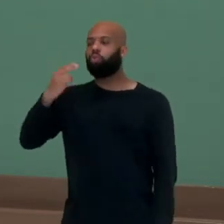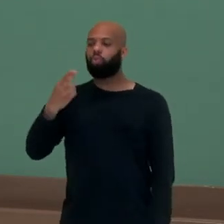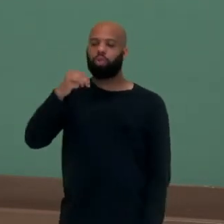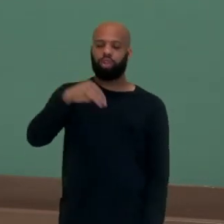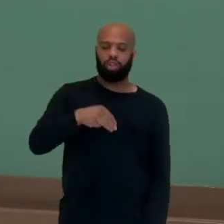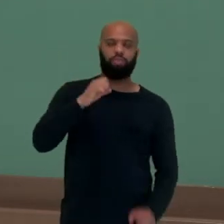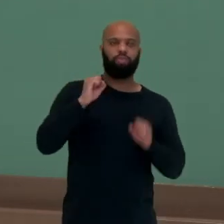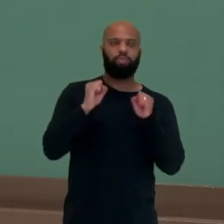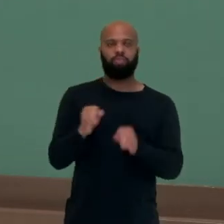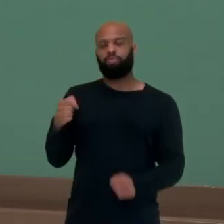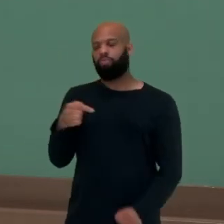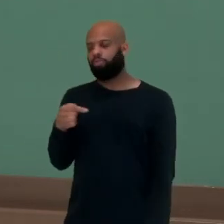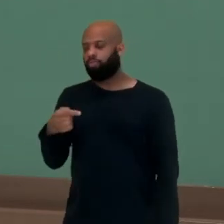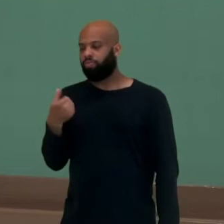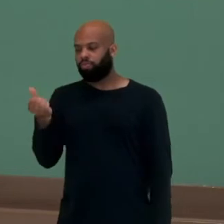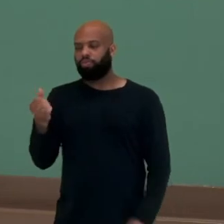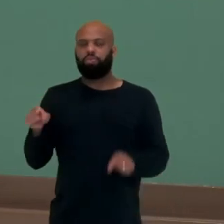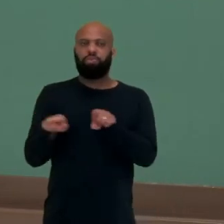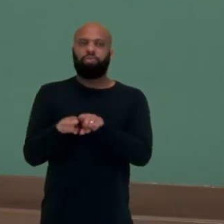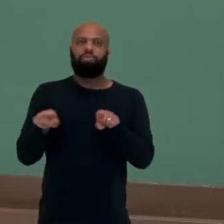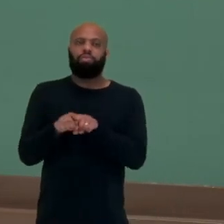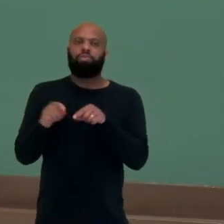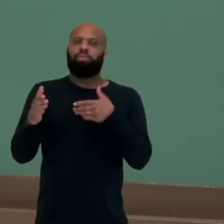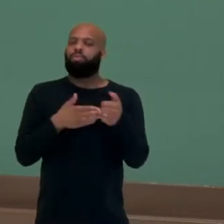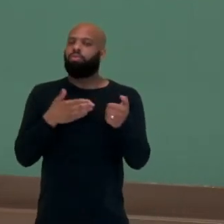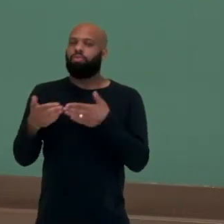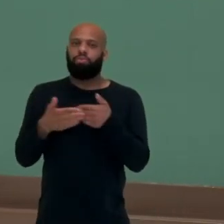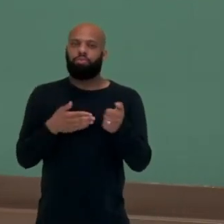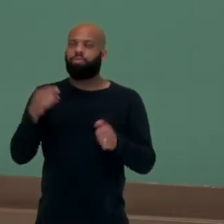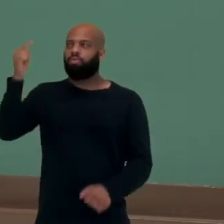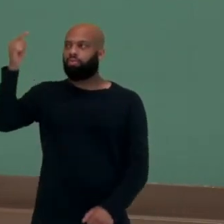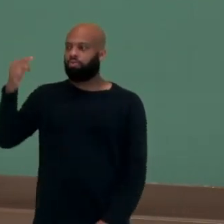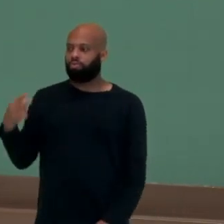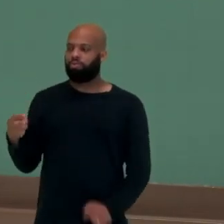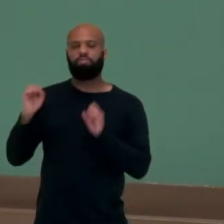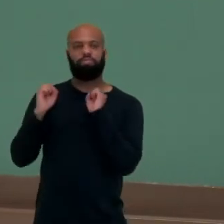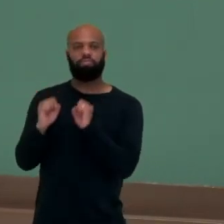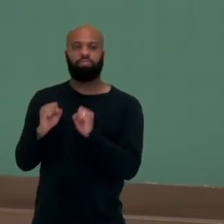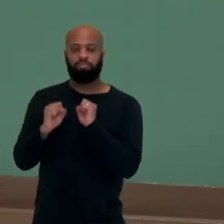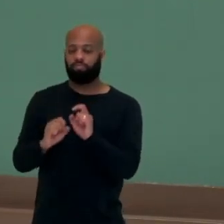pode ser menos 6. Em qualquer um dos dois casos,